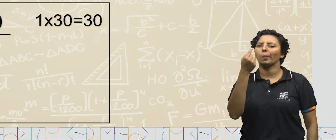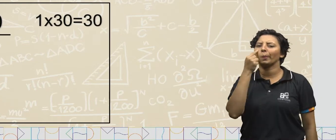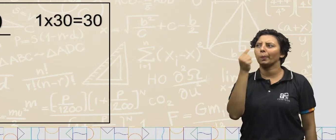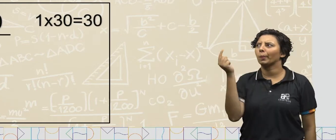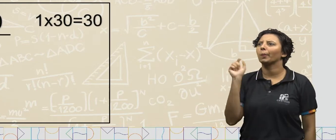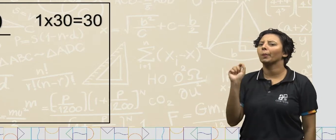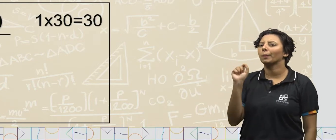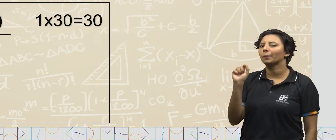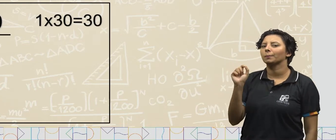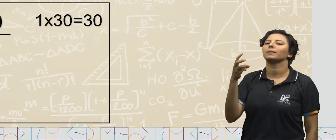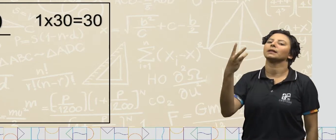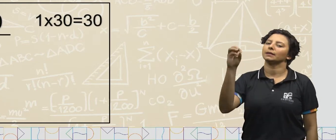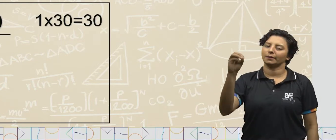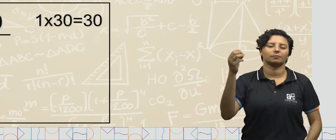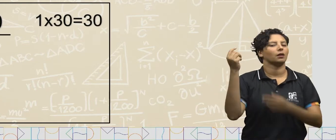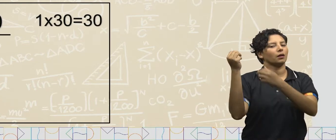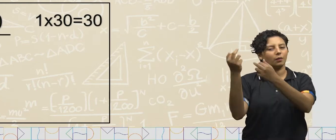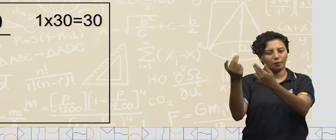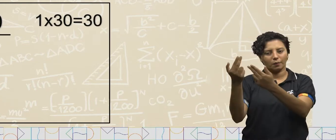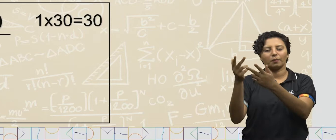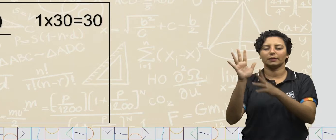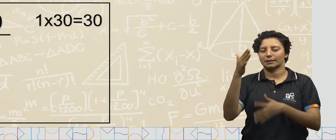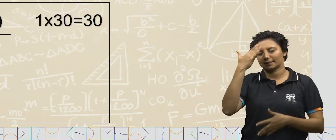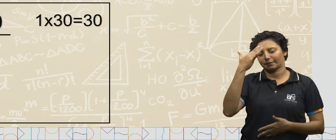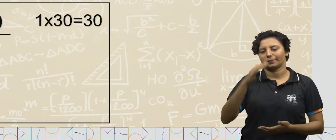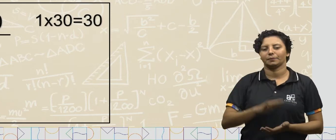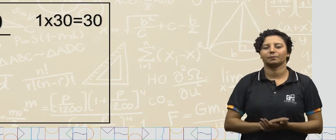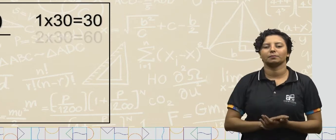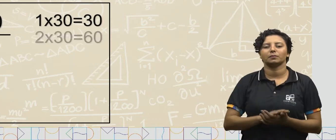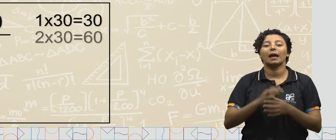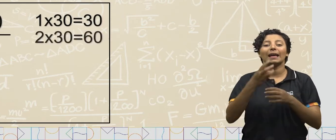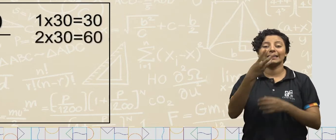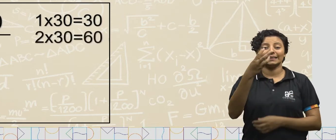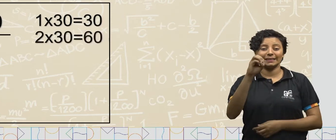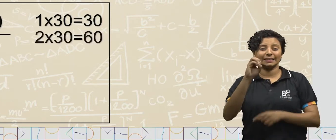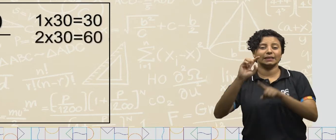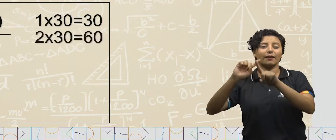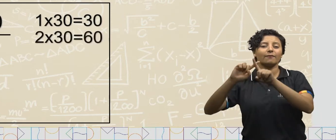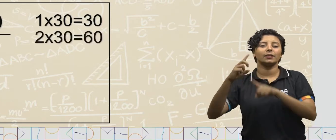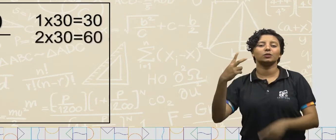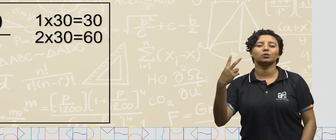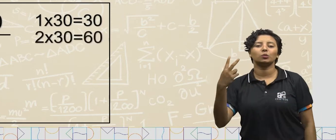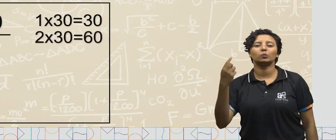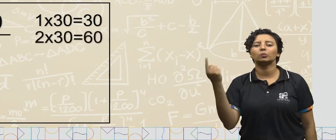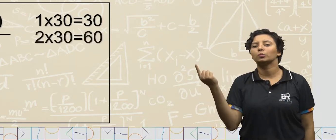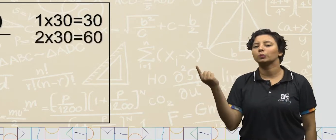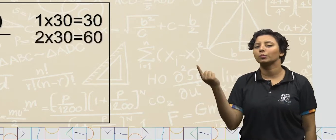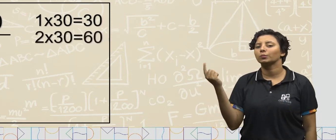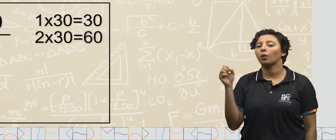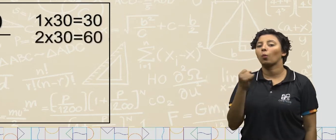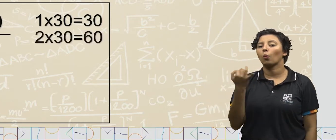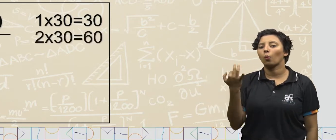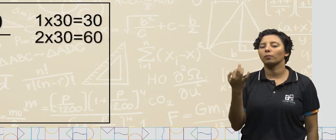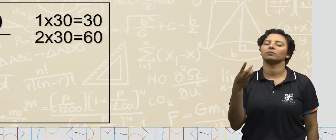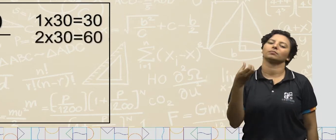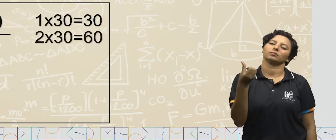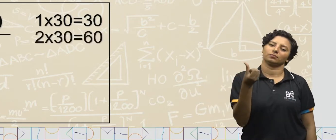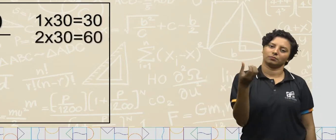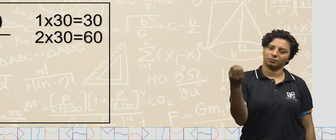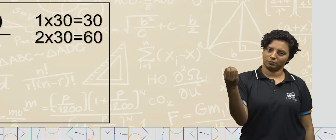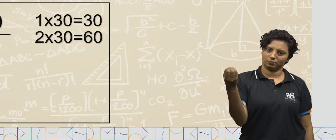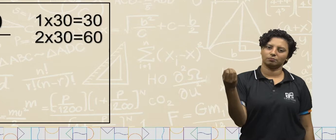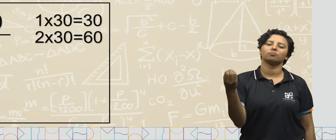O resultado é ele mesmo. Depois, multiplicamos 30 por 2. O resultado